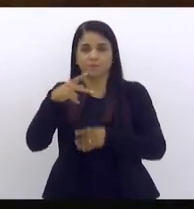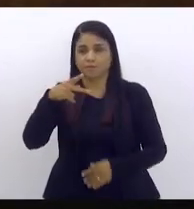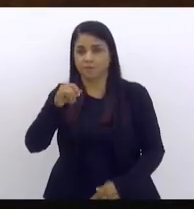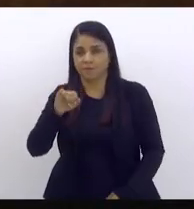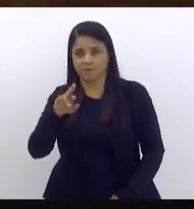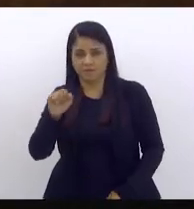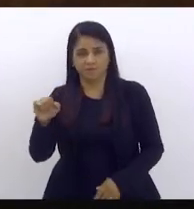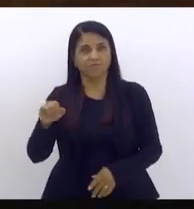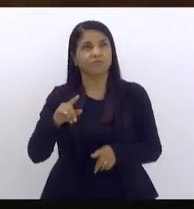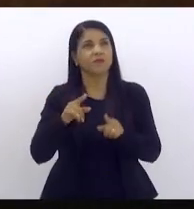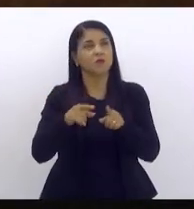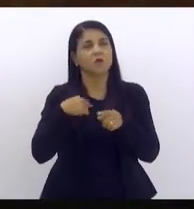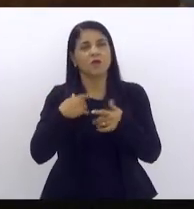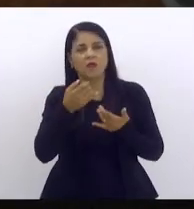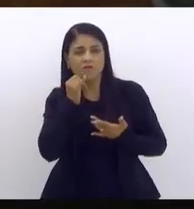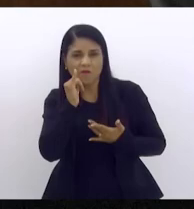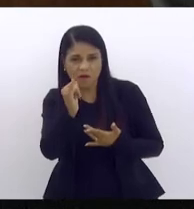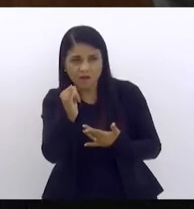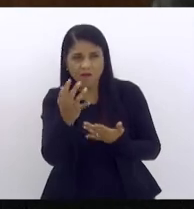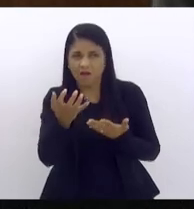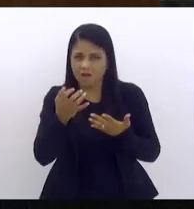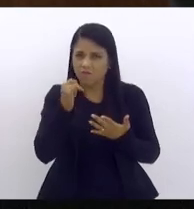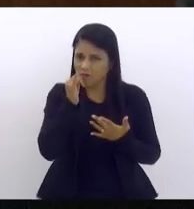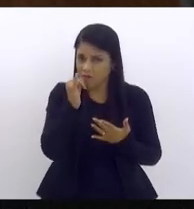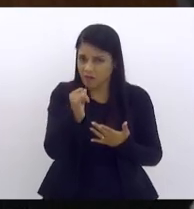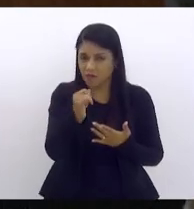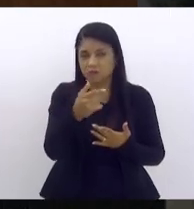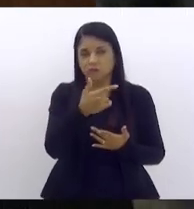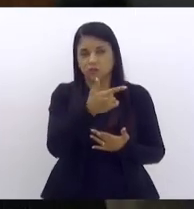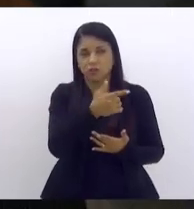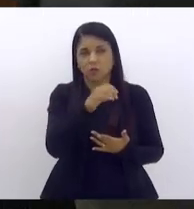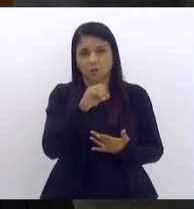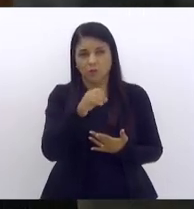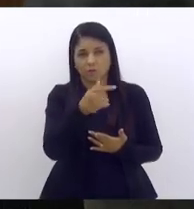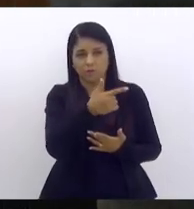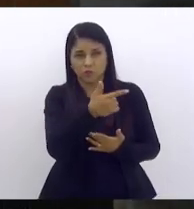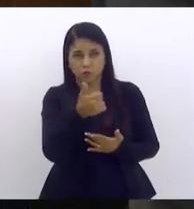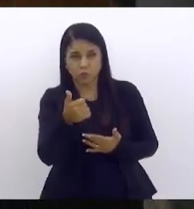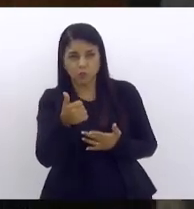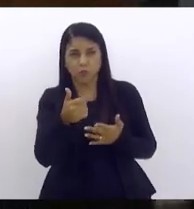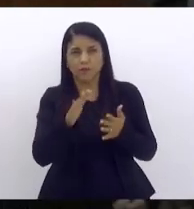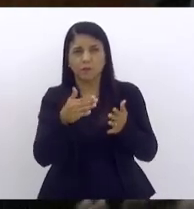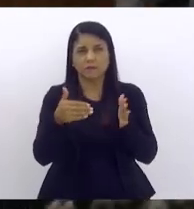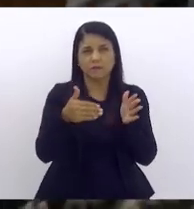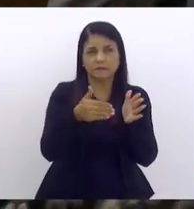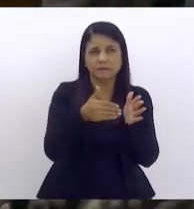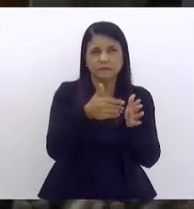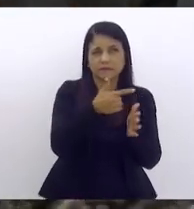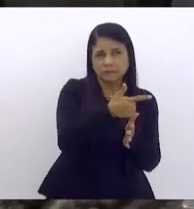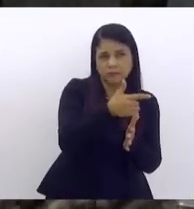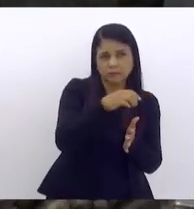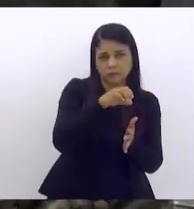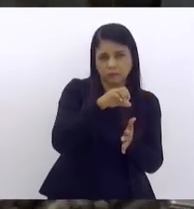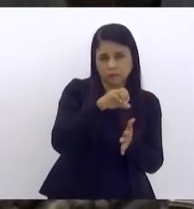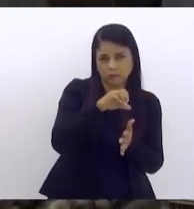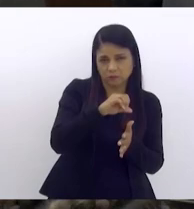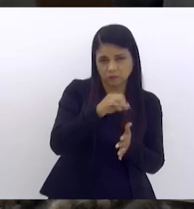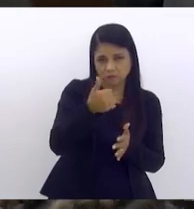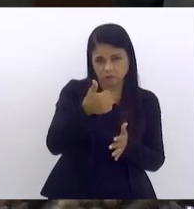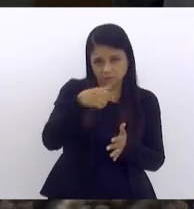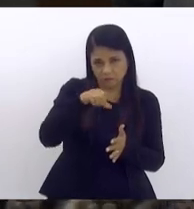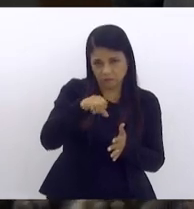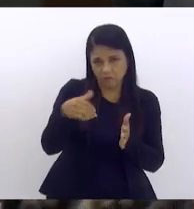de 2021, precisamente na legislatura de 19 a 22, eu tive a oportunidade de presidir a